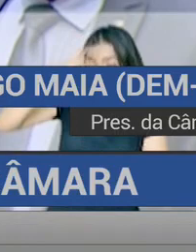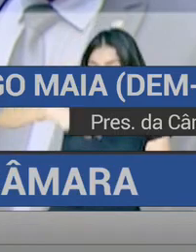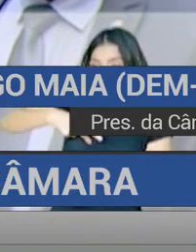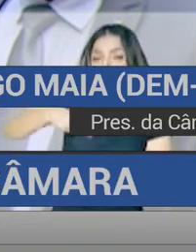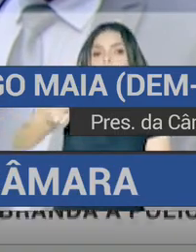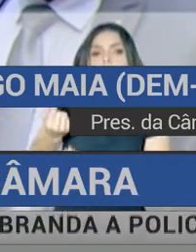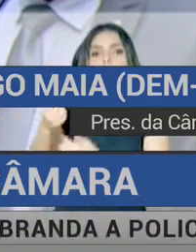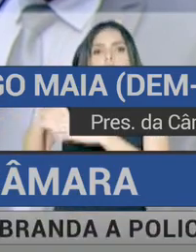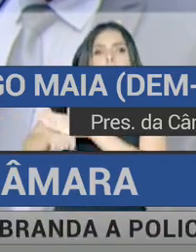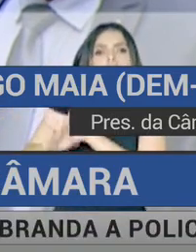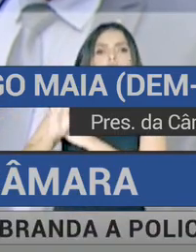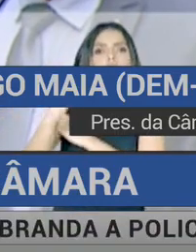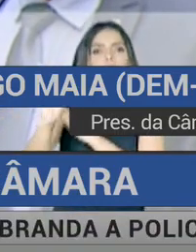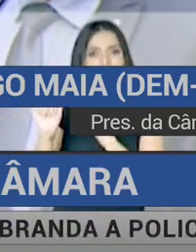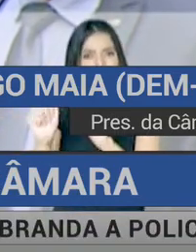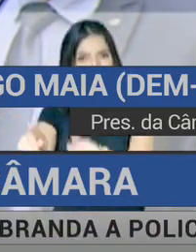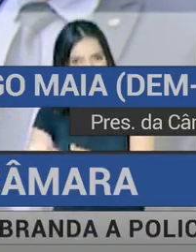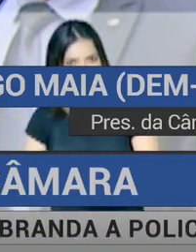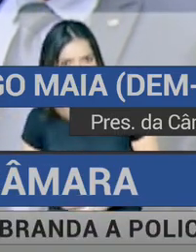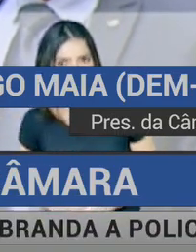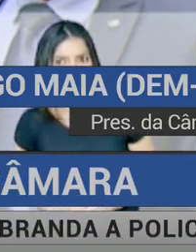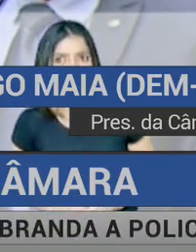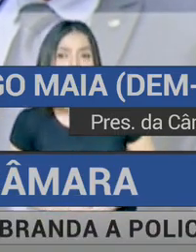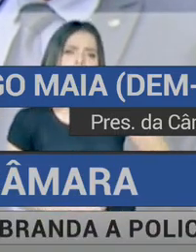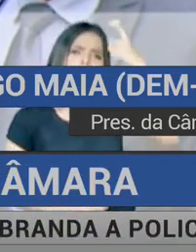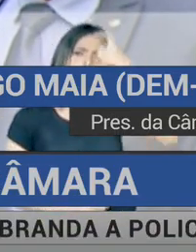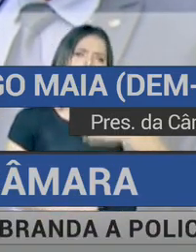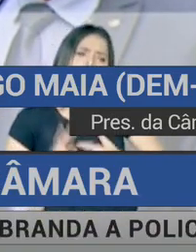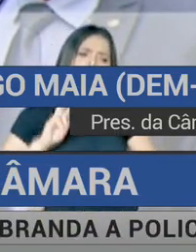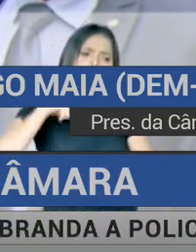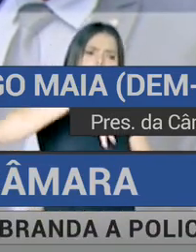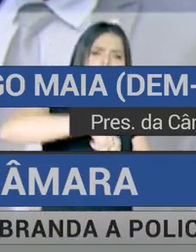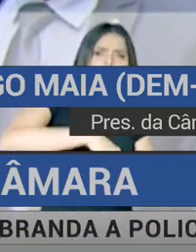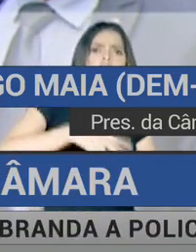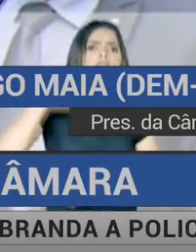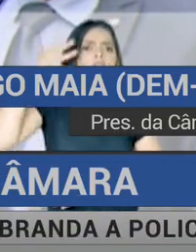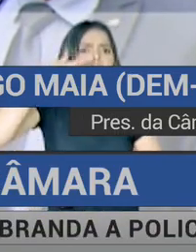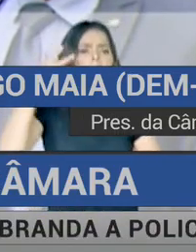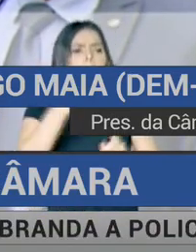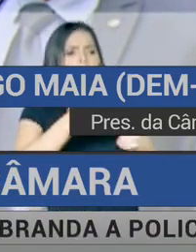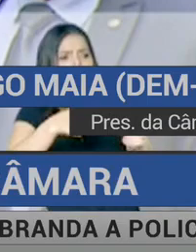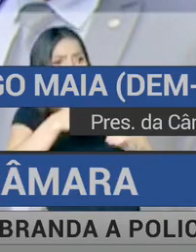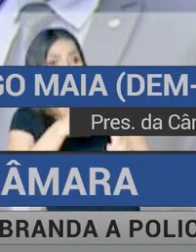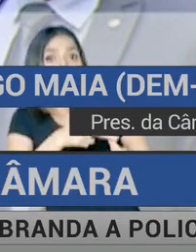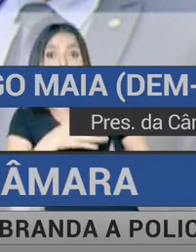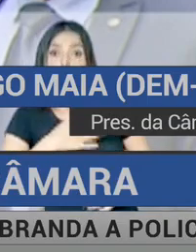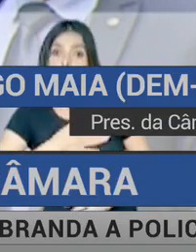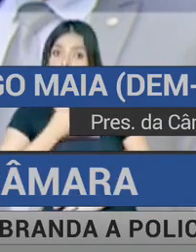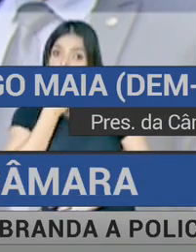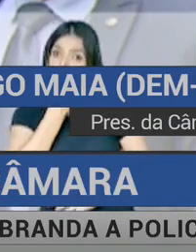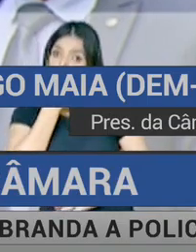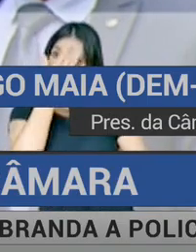Eu vim à tribuna um pouquinho para falar sobre a Previdência, sobre o que eu acredito